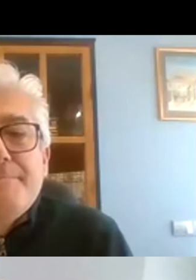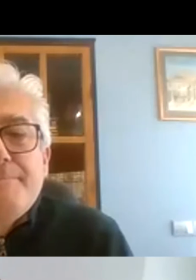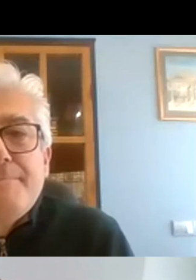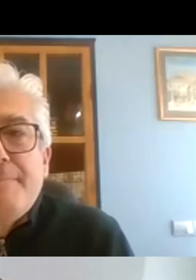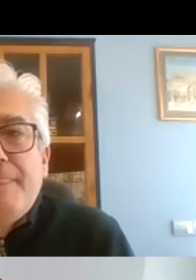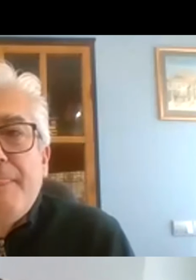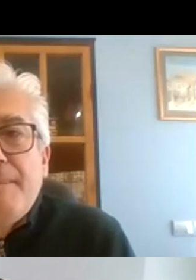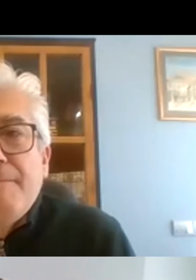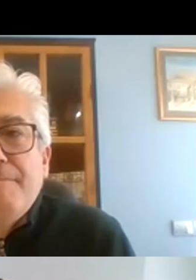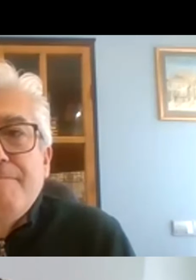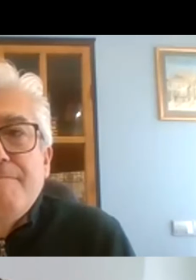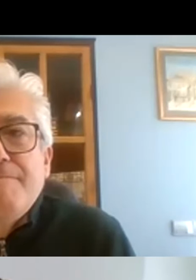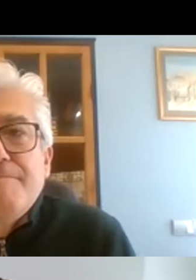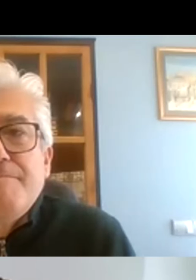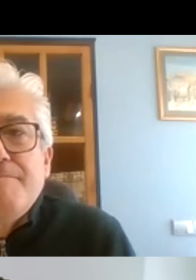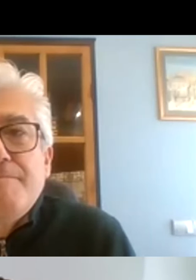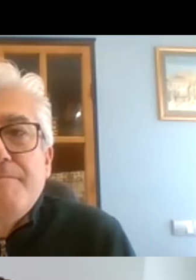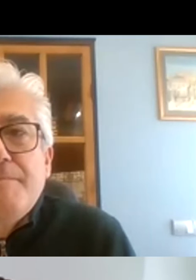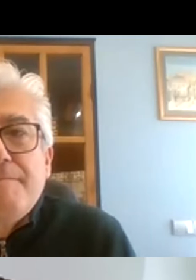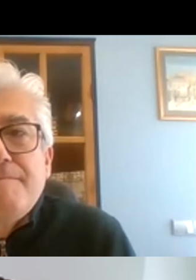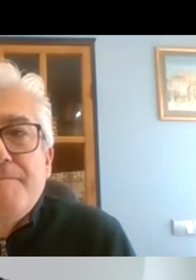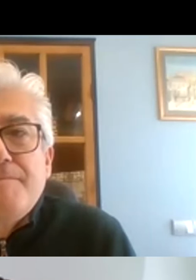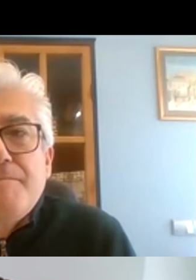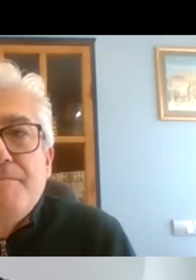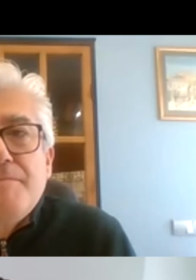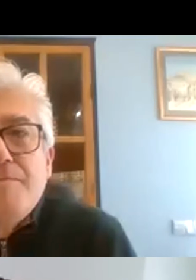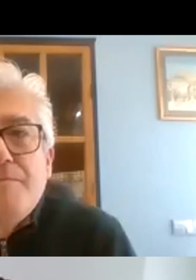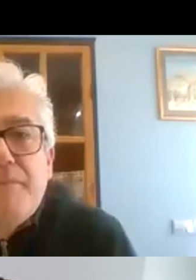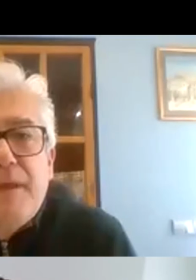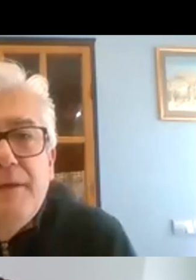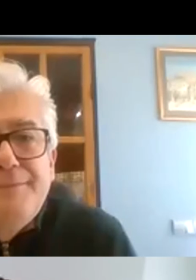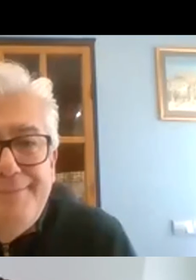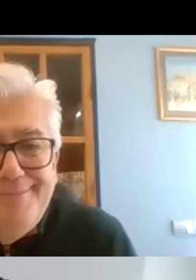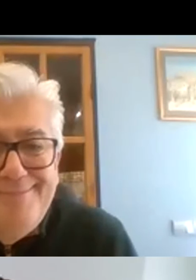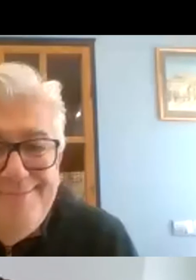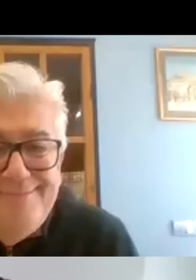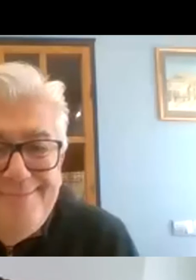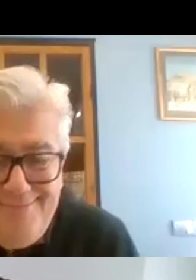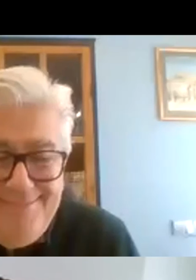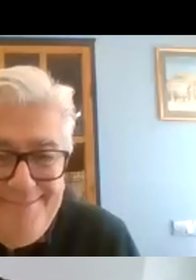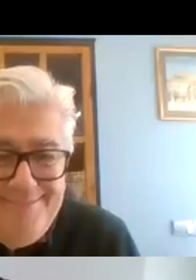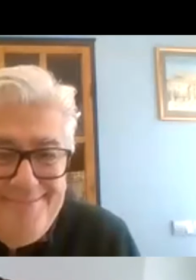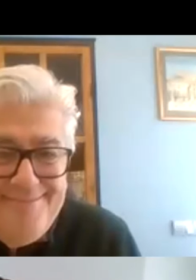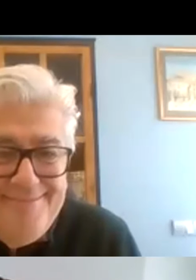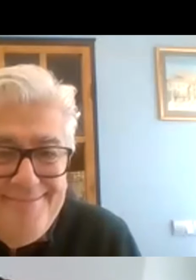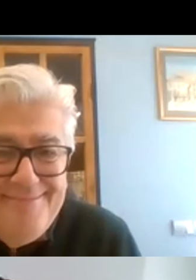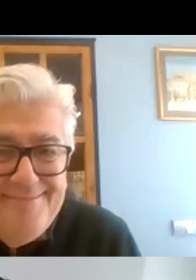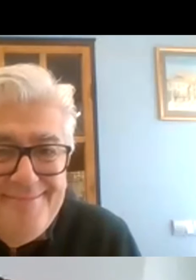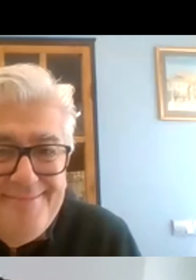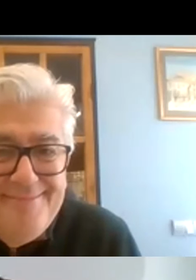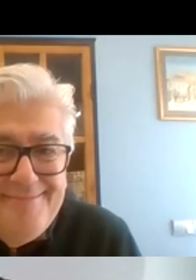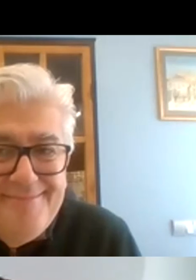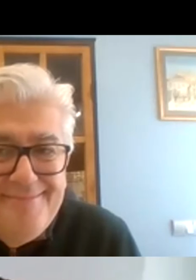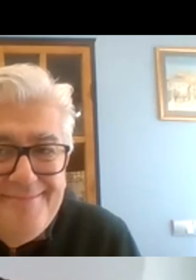obrigado, Sr. Secretário de Estado. As palavras que fez em relação ao Instituto serão transmitidas aos colaboradores, porque são eles que fazem e